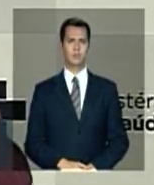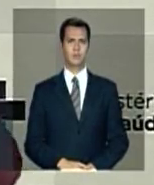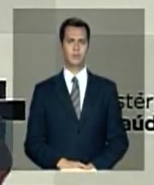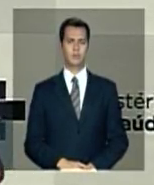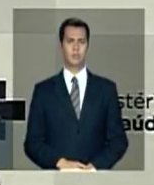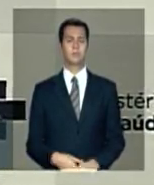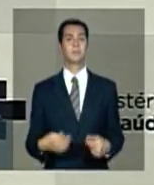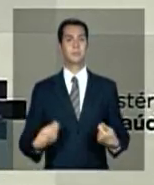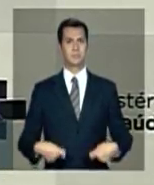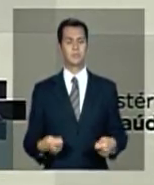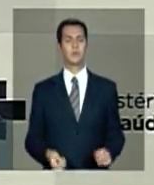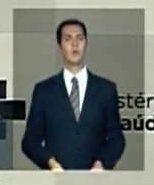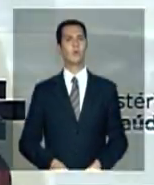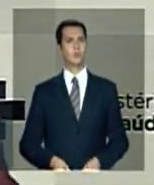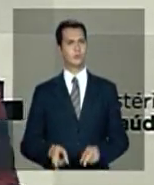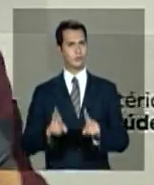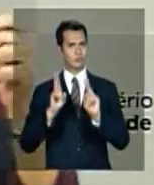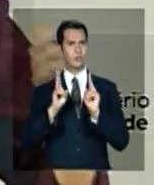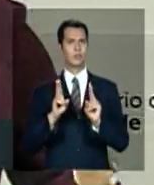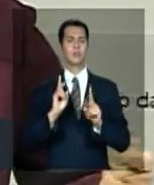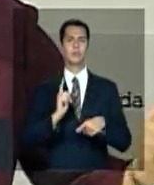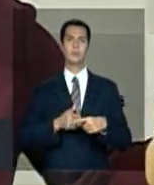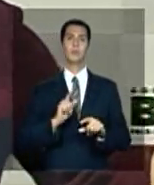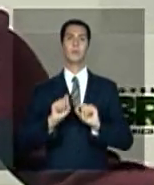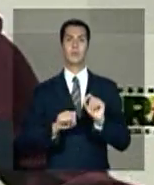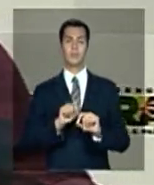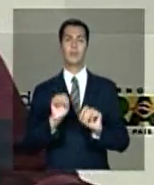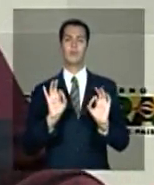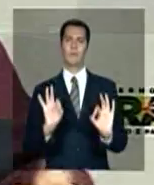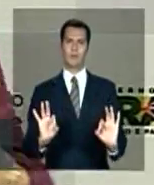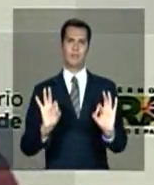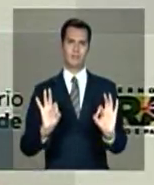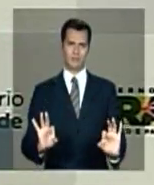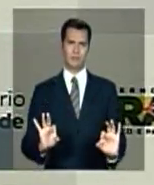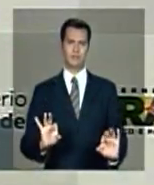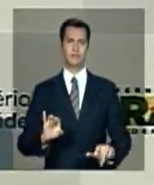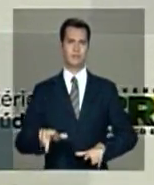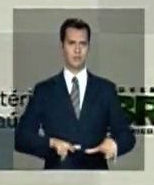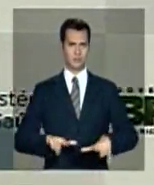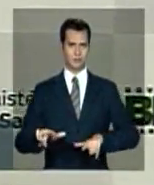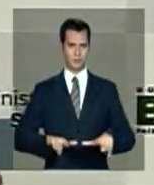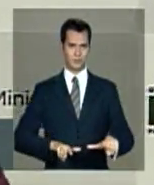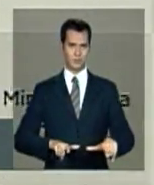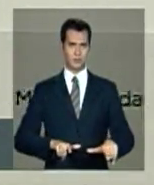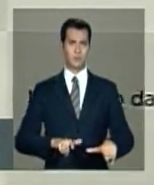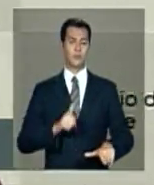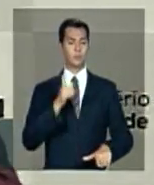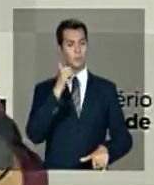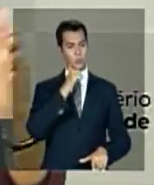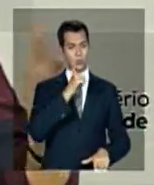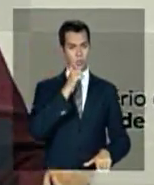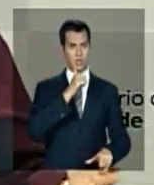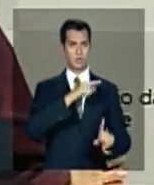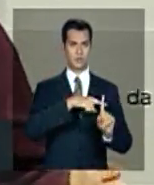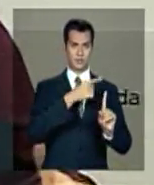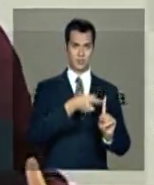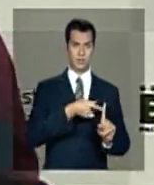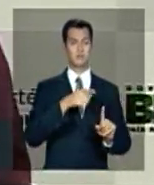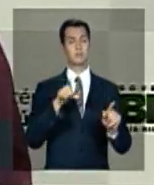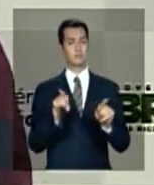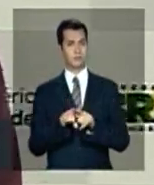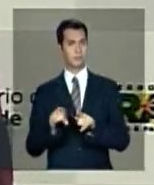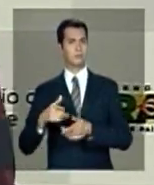continuidade para gente durante o que a qualidade da prestação de serviço para gestantes e para o bebê é